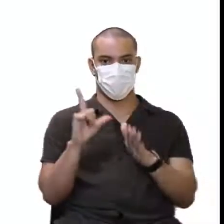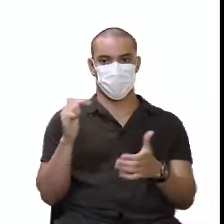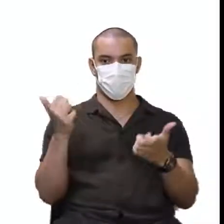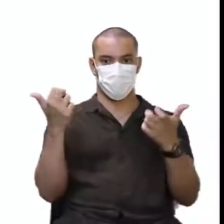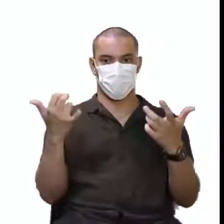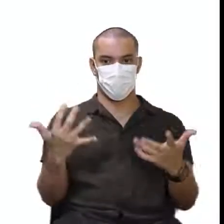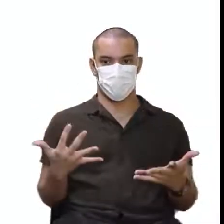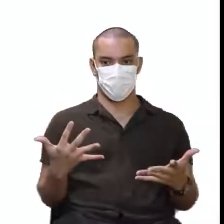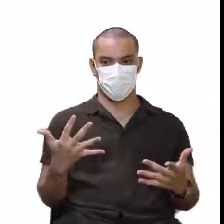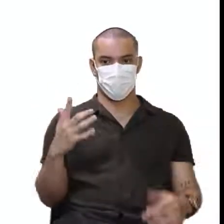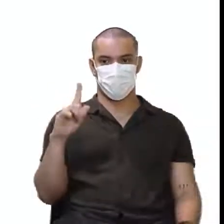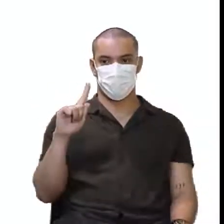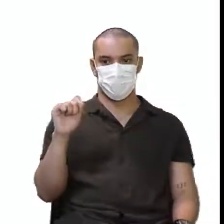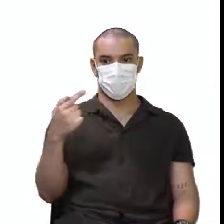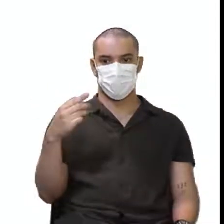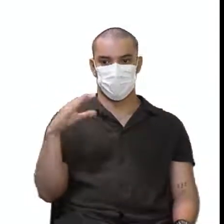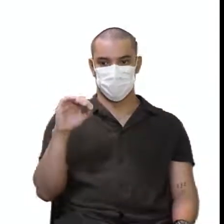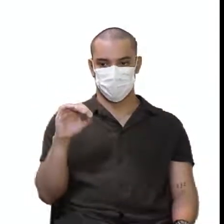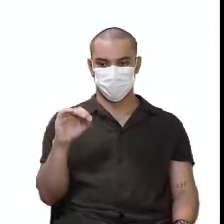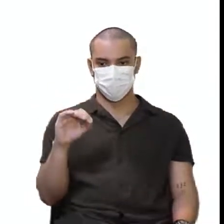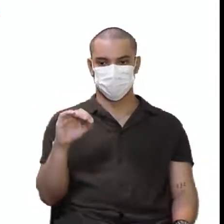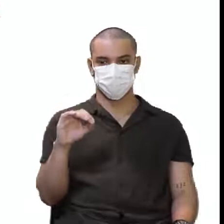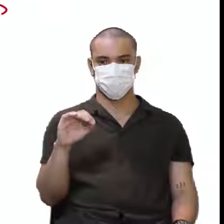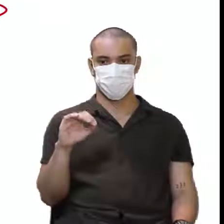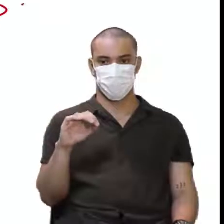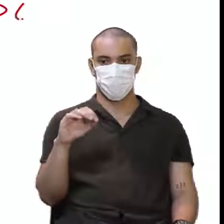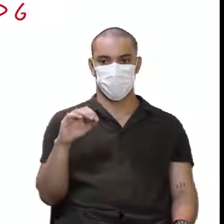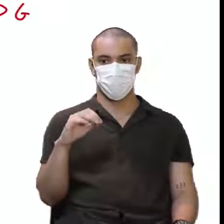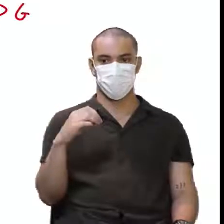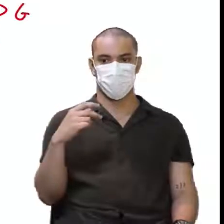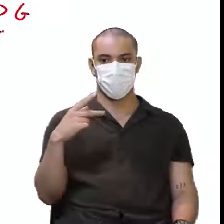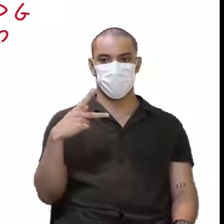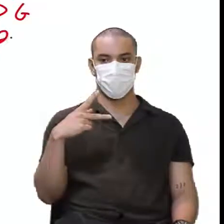de grãos de pólen.